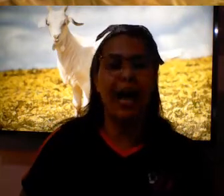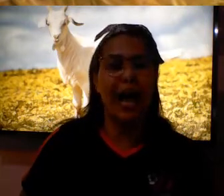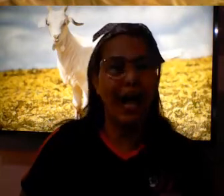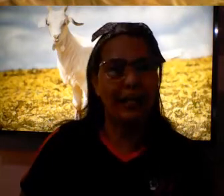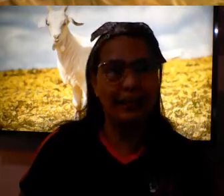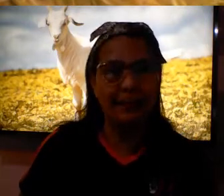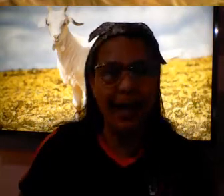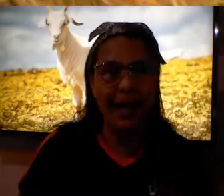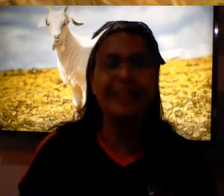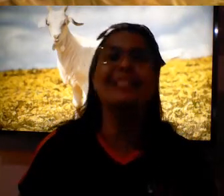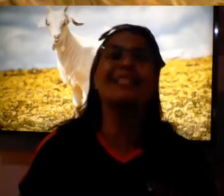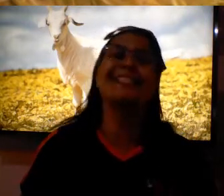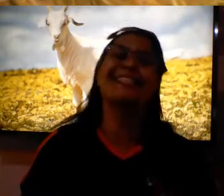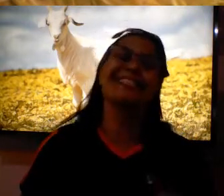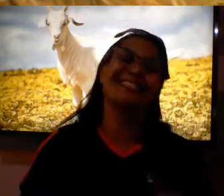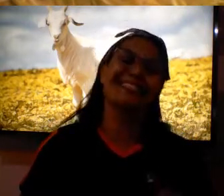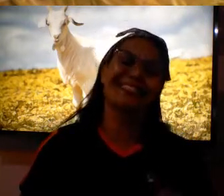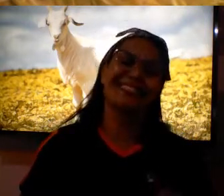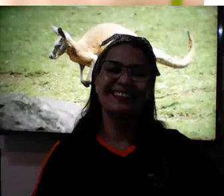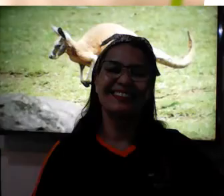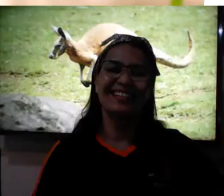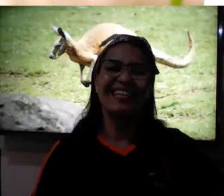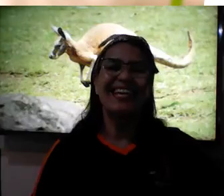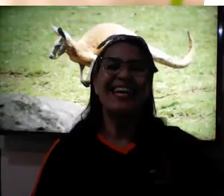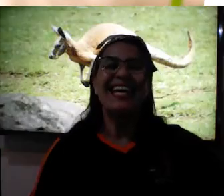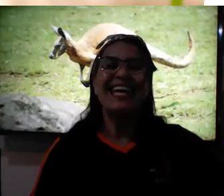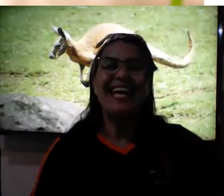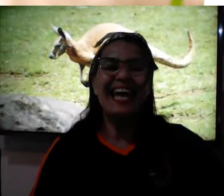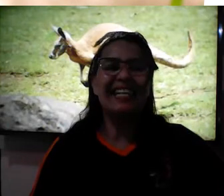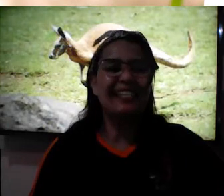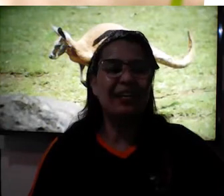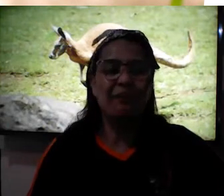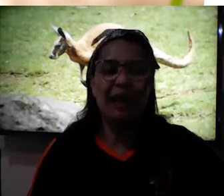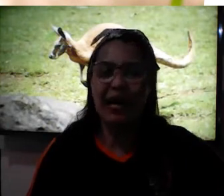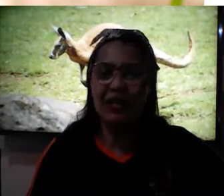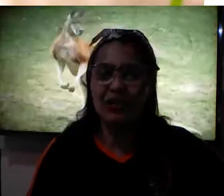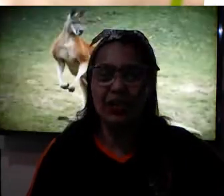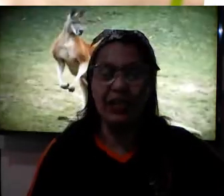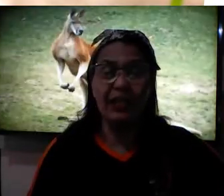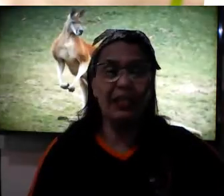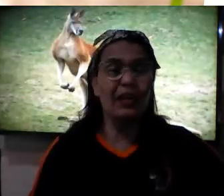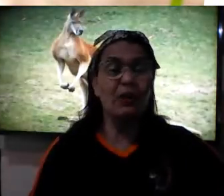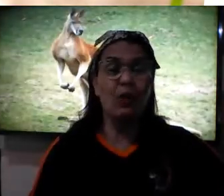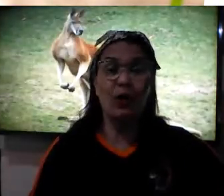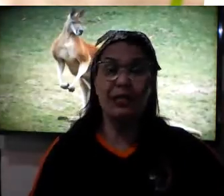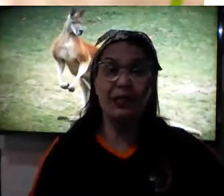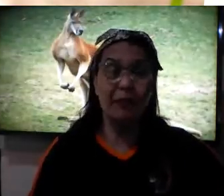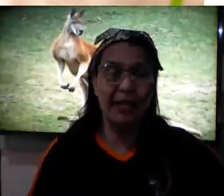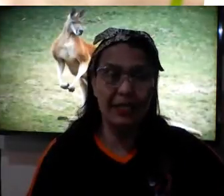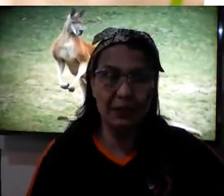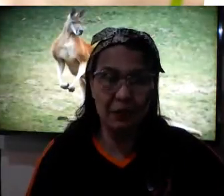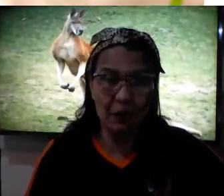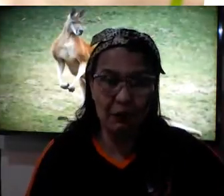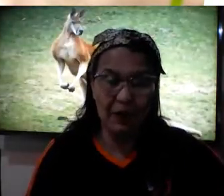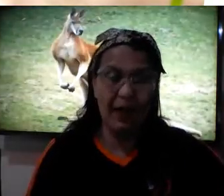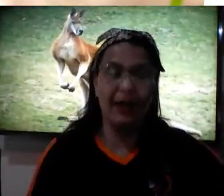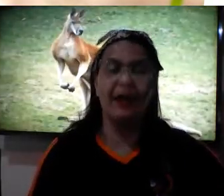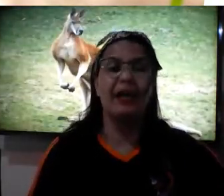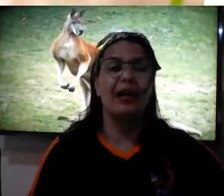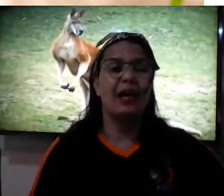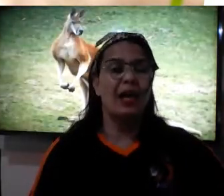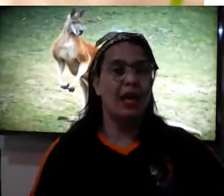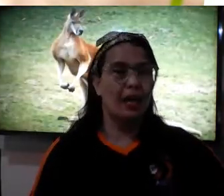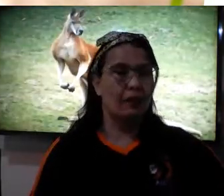dos animais. E esta imagem, que coisa mais